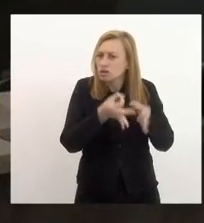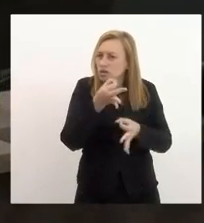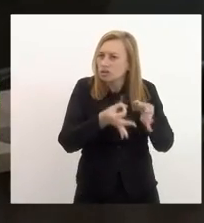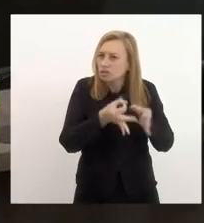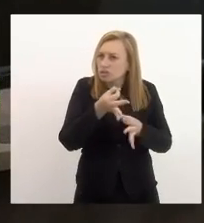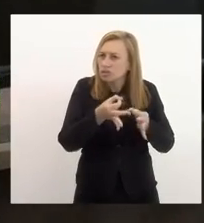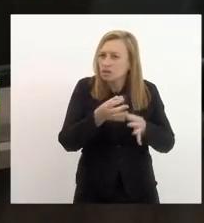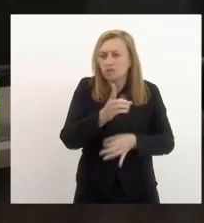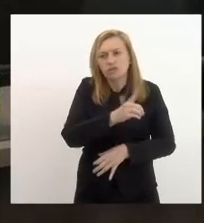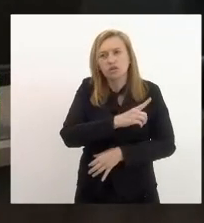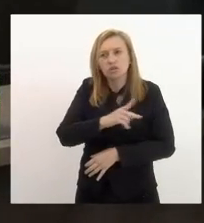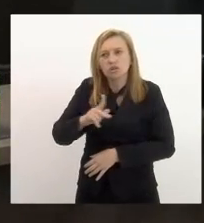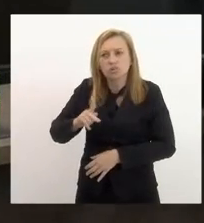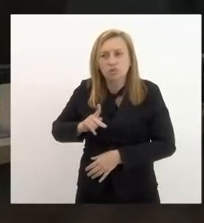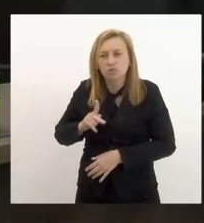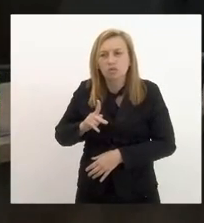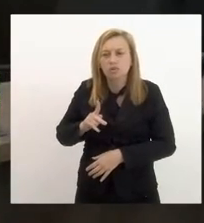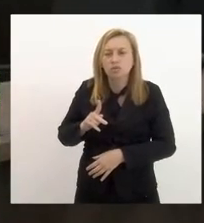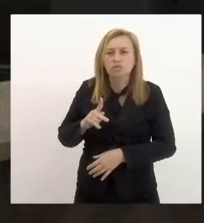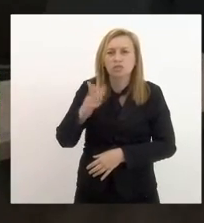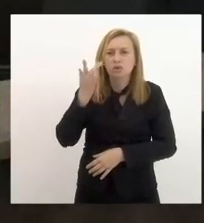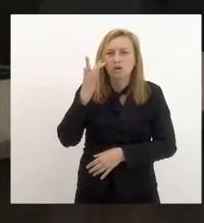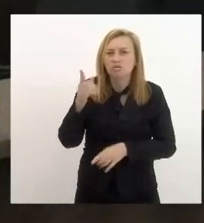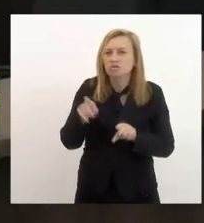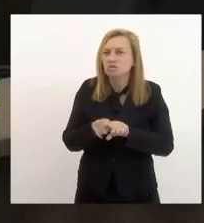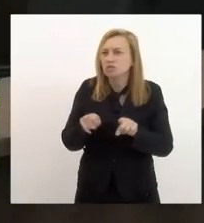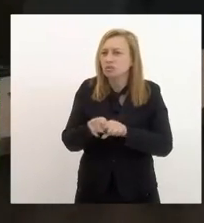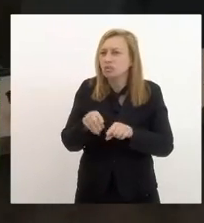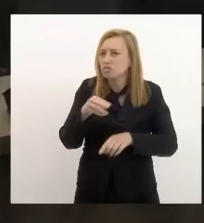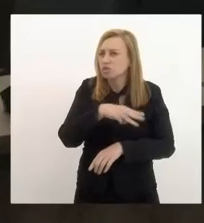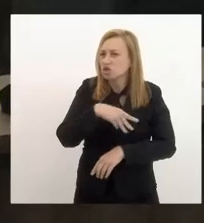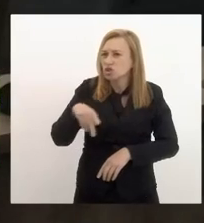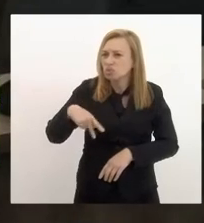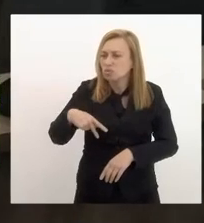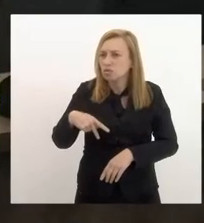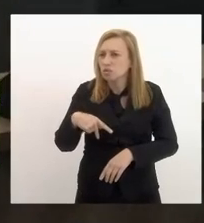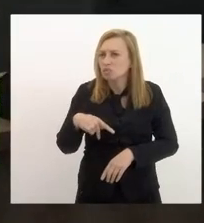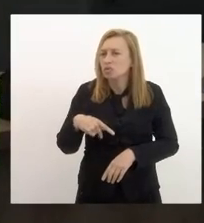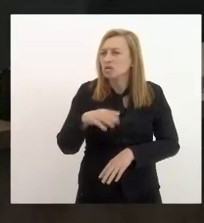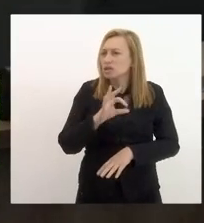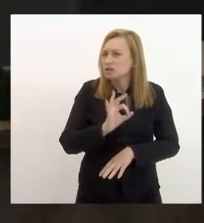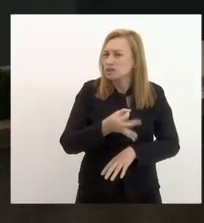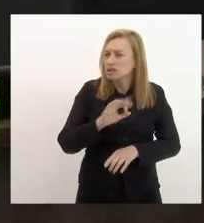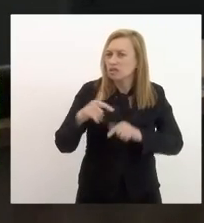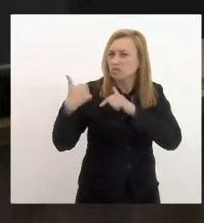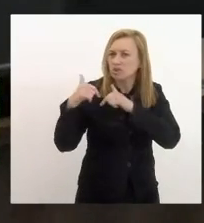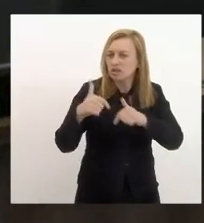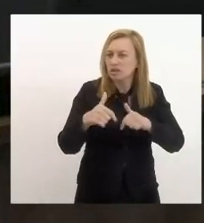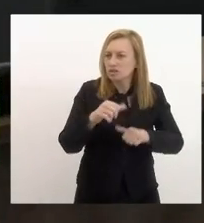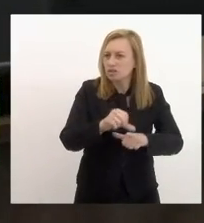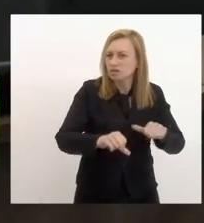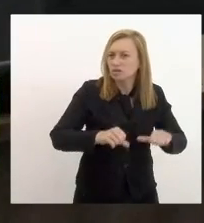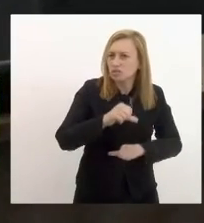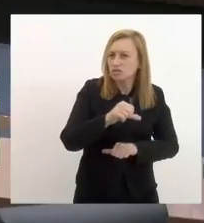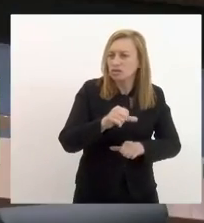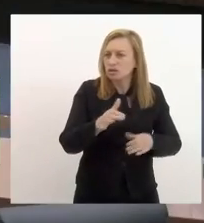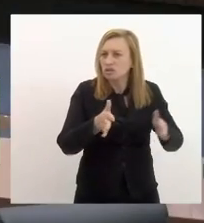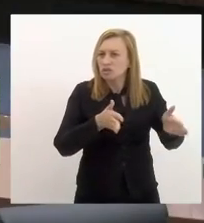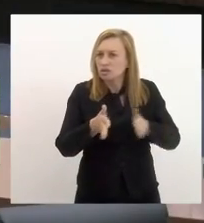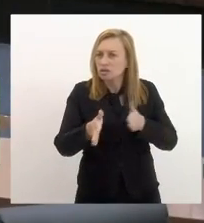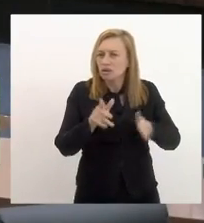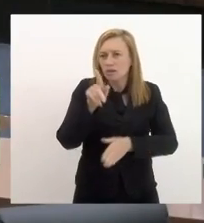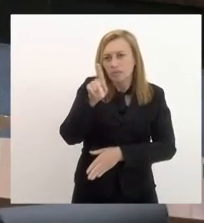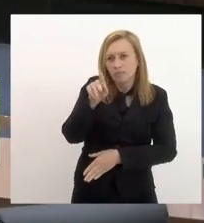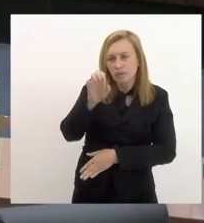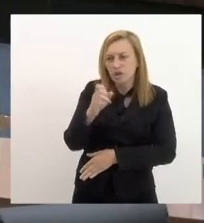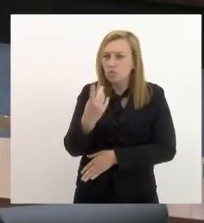né defensoria e sal vinho do ano também o Ministério Público que tradicionalmente transformam esses esses períodos em